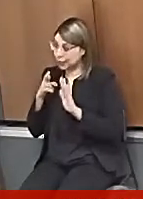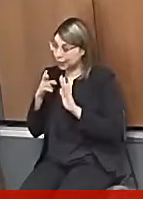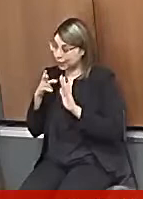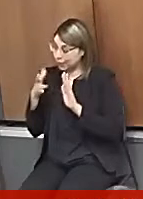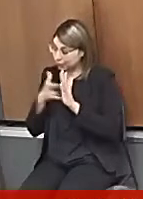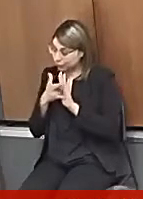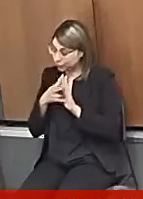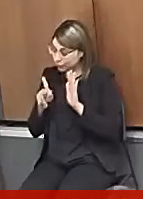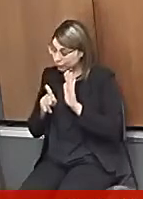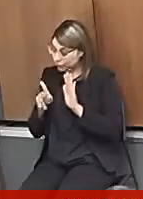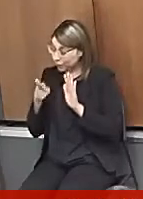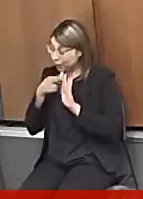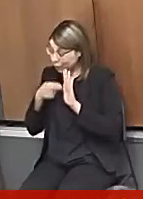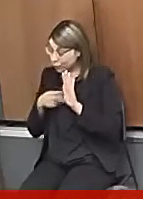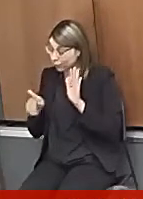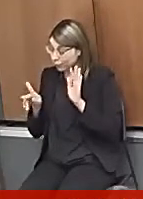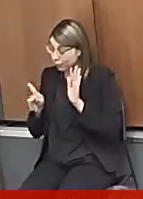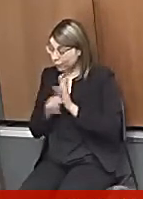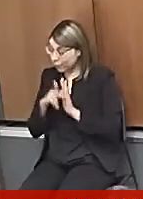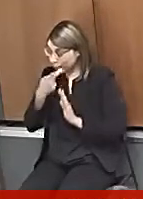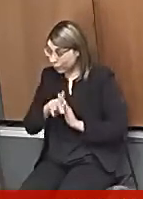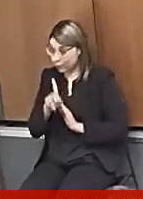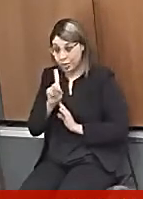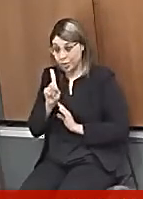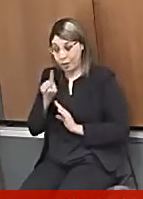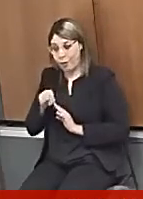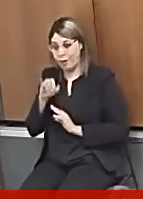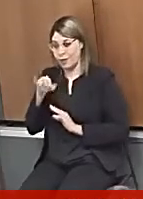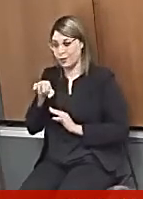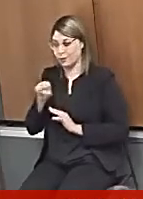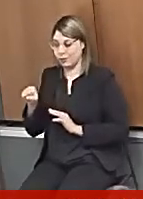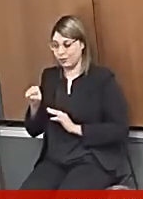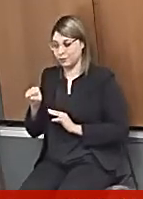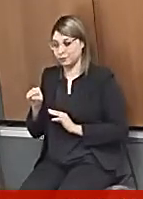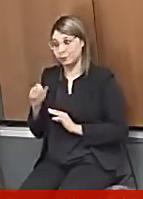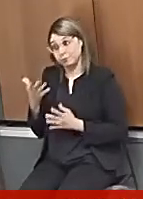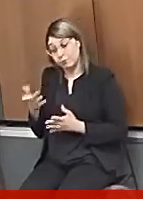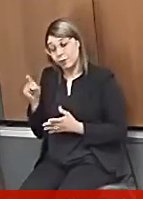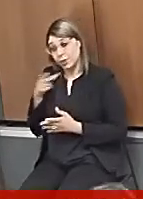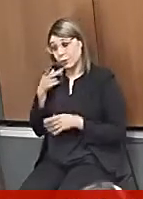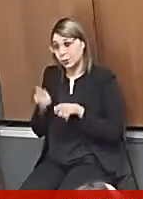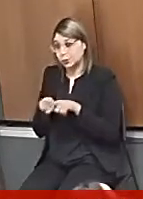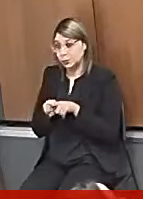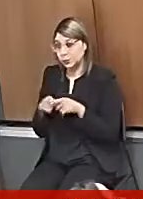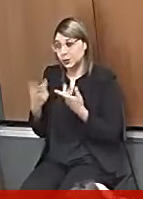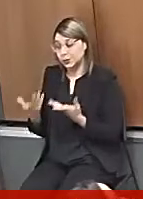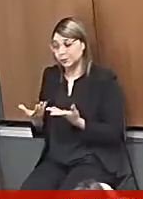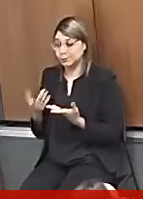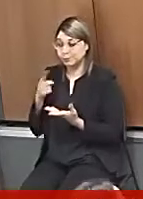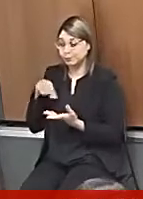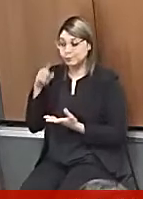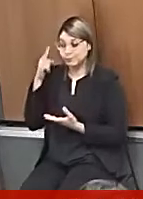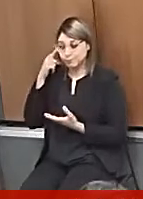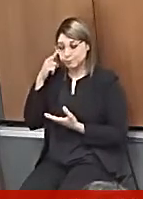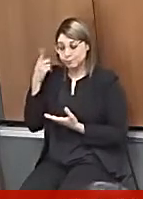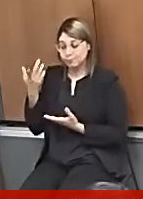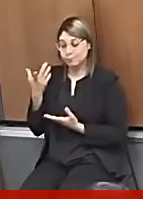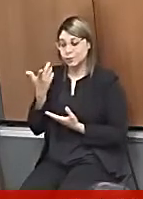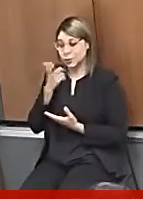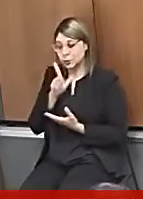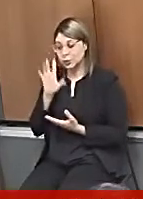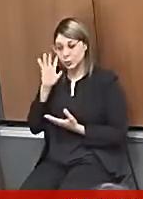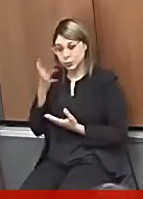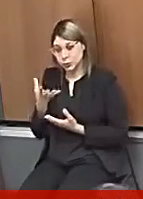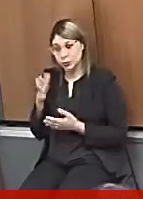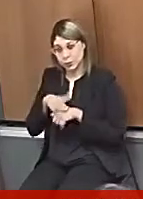não é no inss apesar que ele colocou também que troque eles pensando nisso para poder